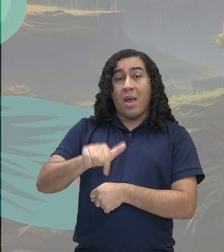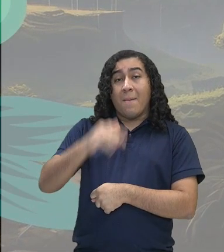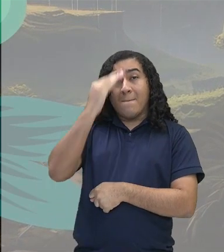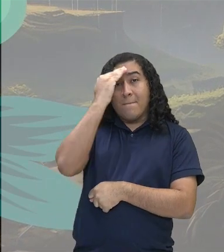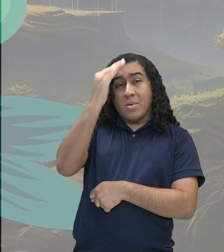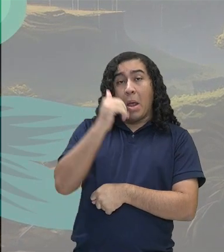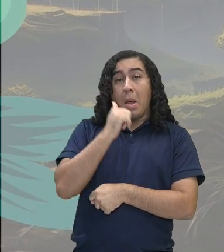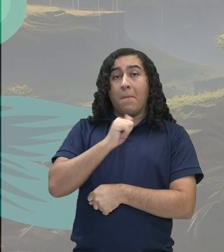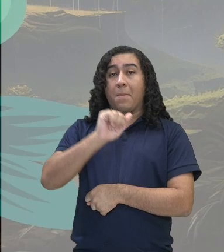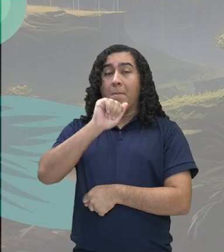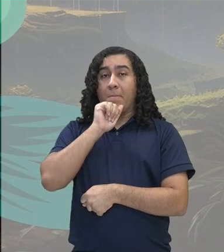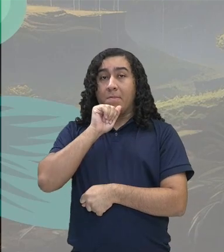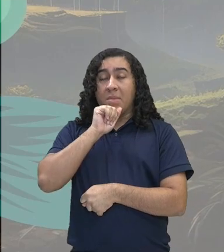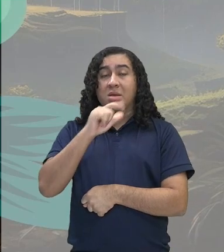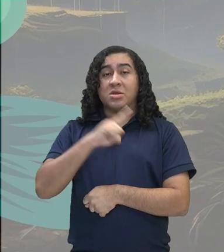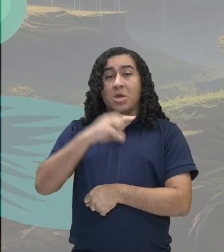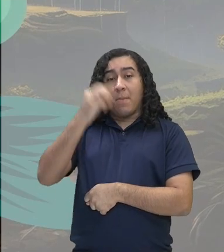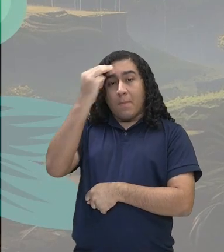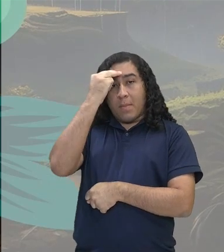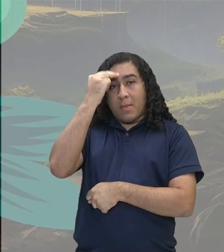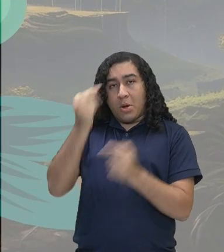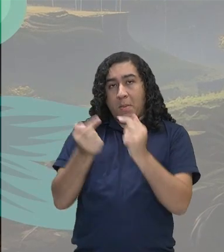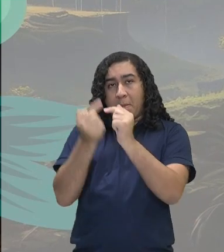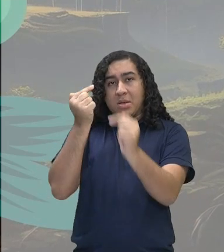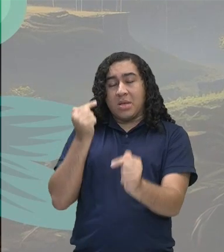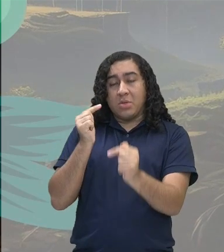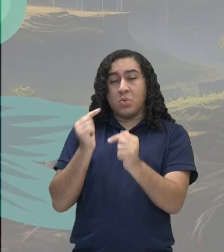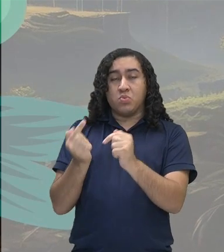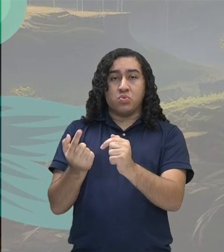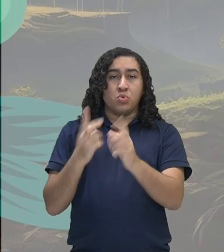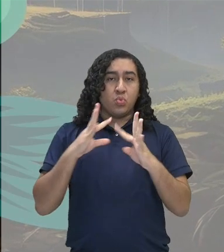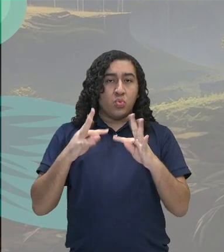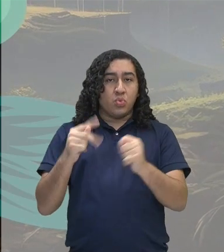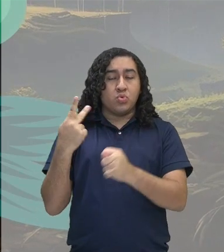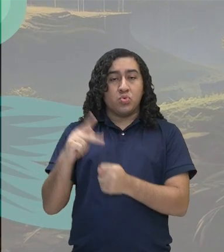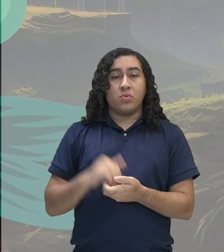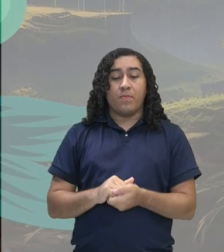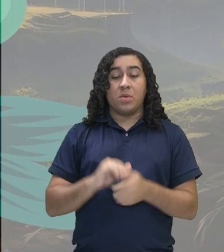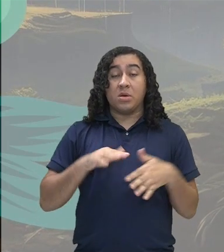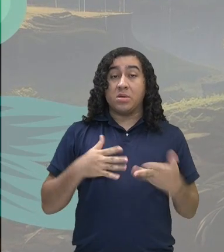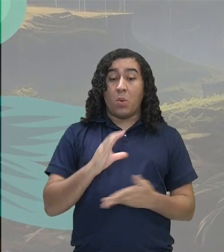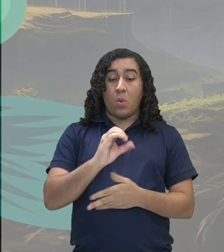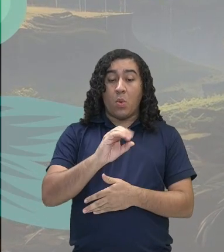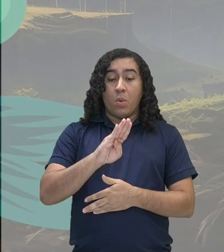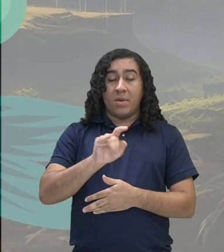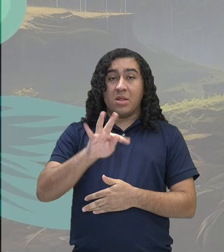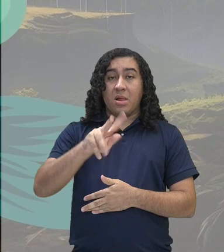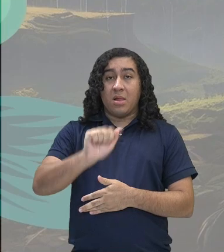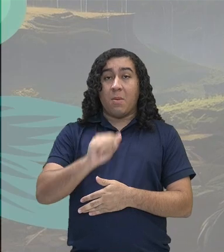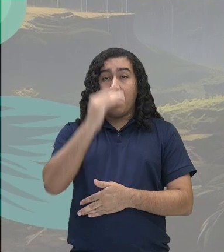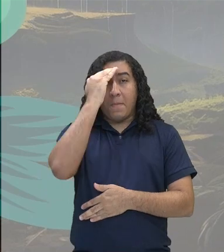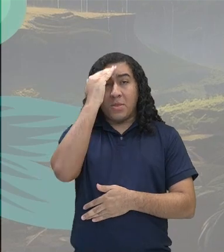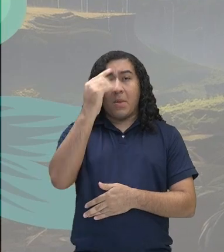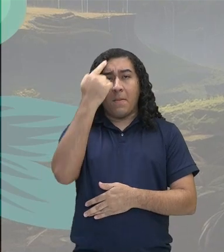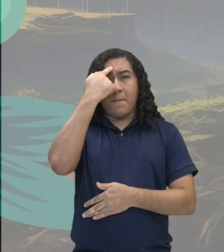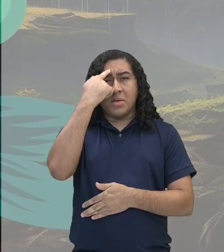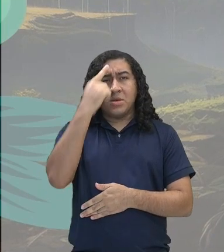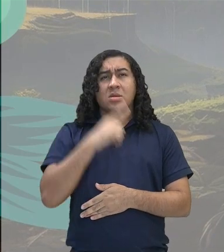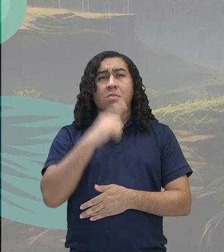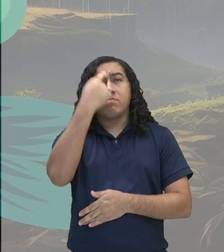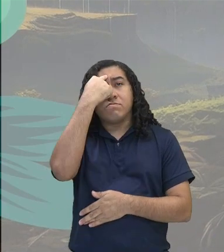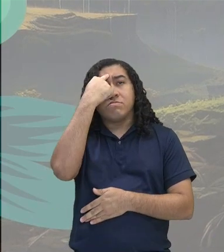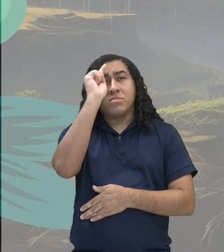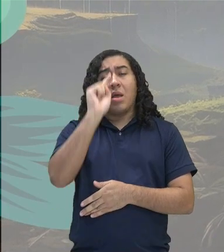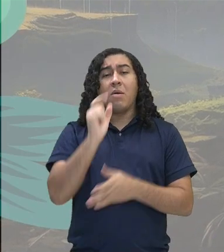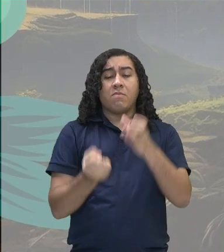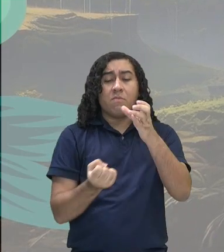guardiã da memória ancestral. Então, Obatalá, a divindade da criação, teve a ideia de